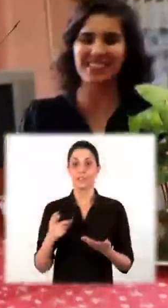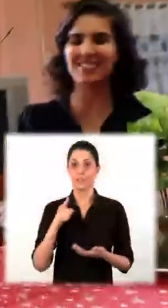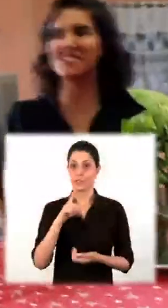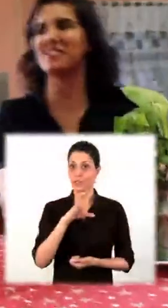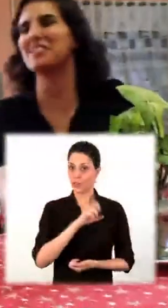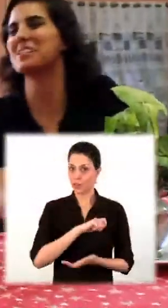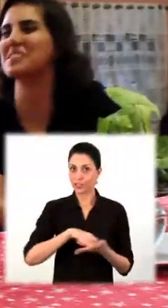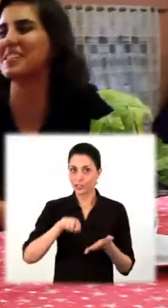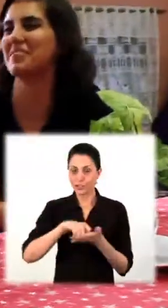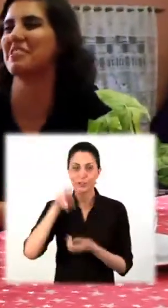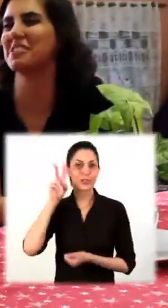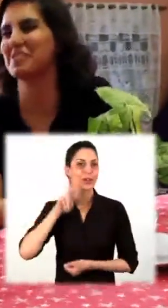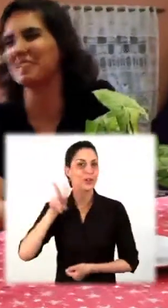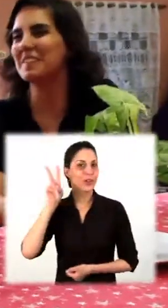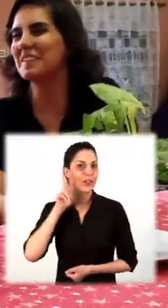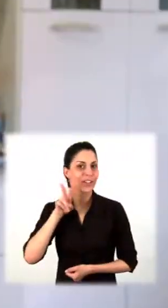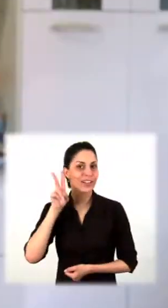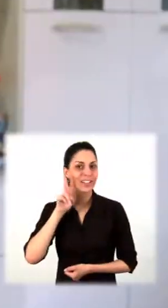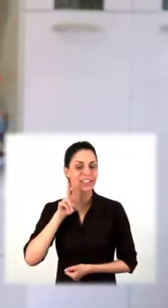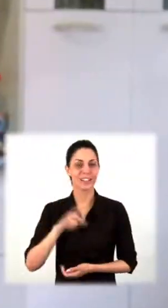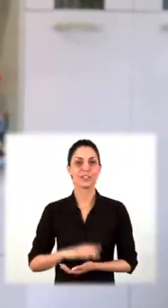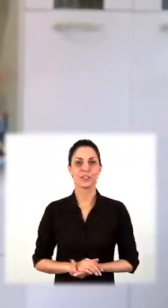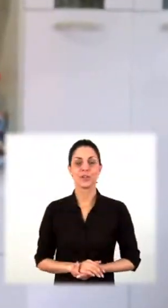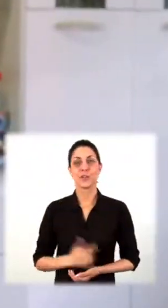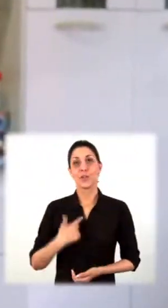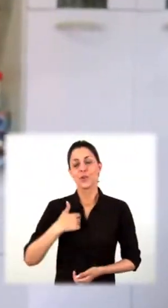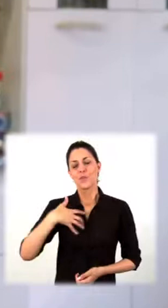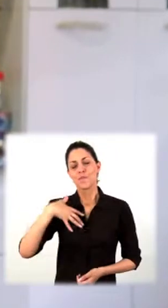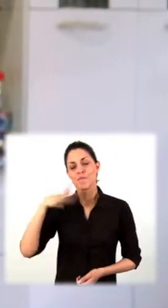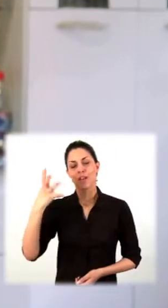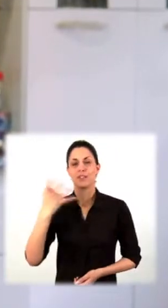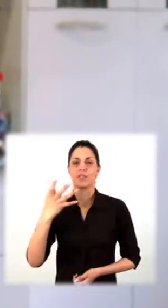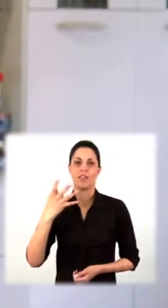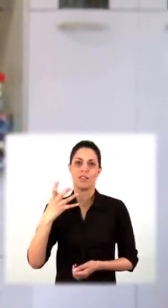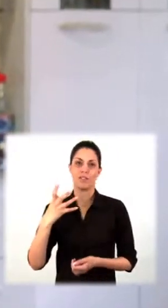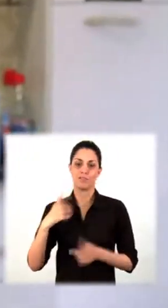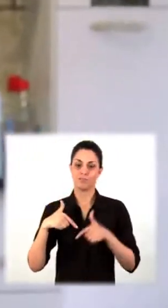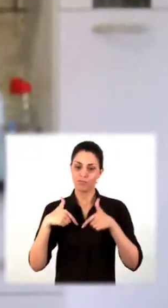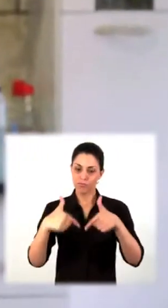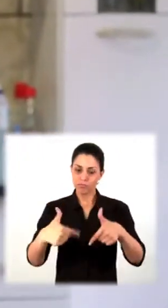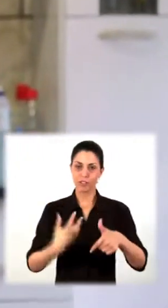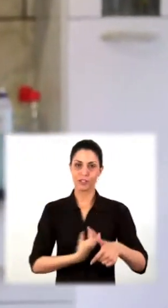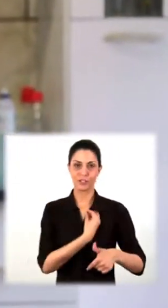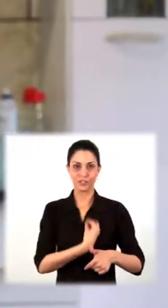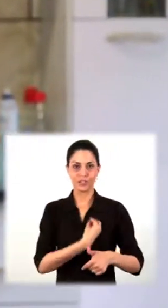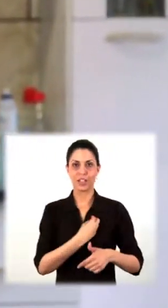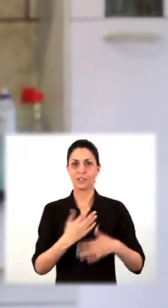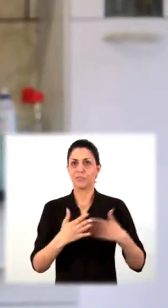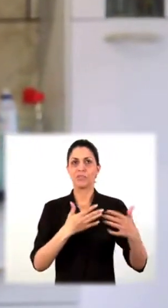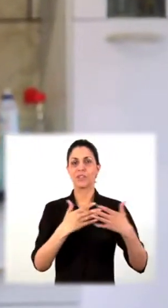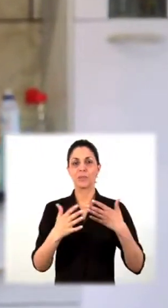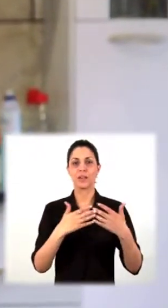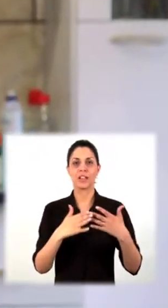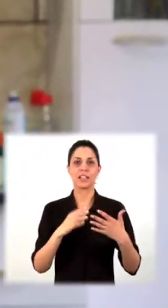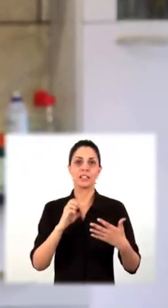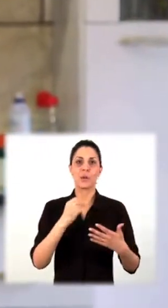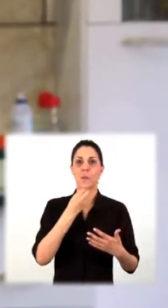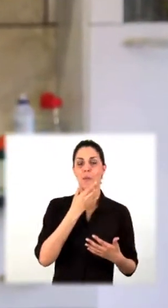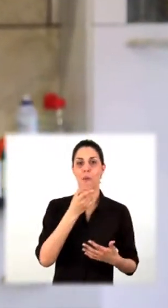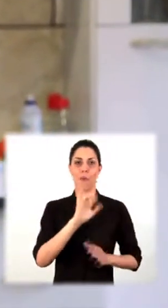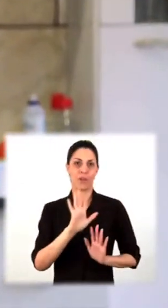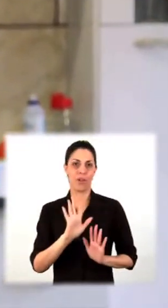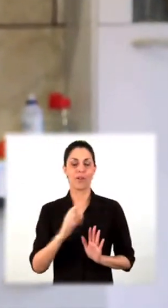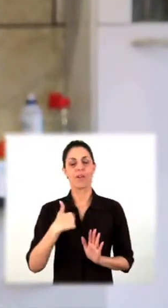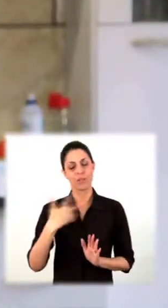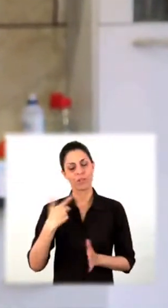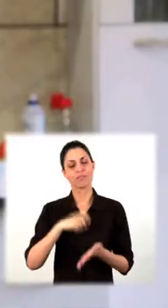Então quer dizer que você gosta de escrever histórias? A coisa que eu mais queria fazer na minha vida, independente se eu fosse boa